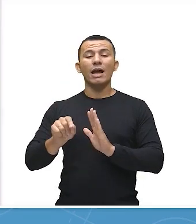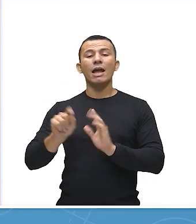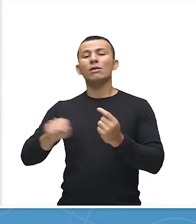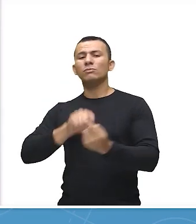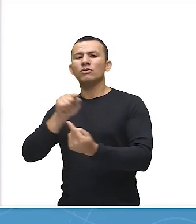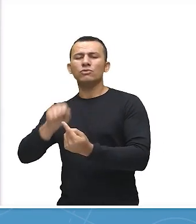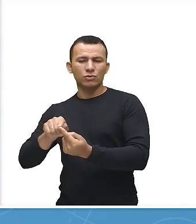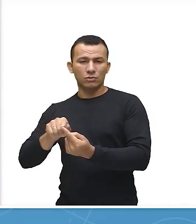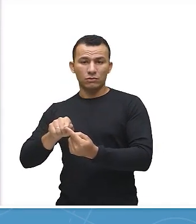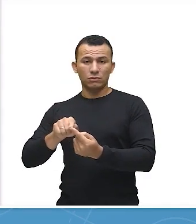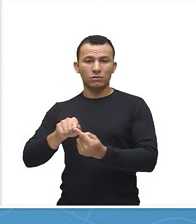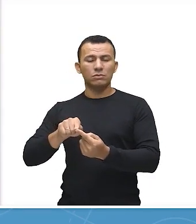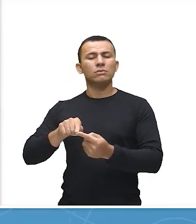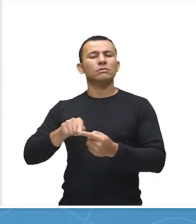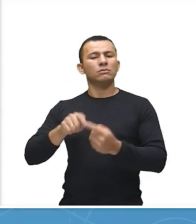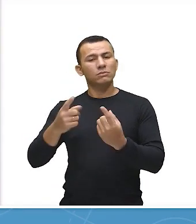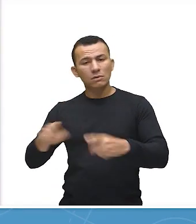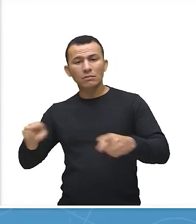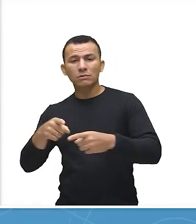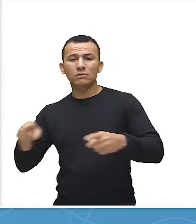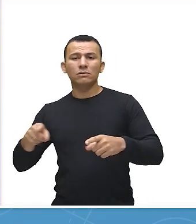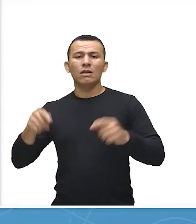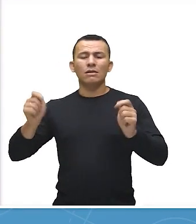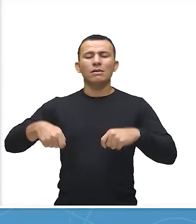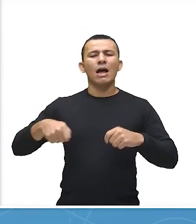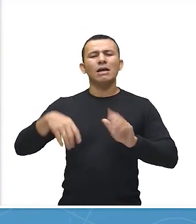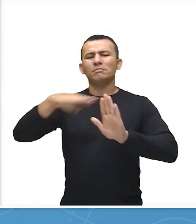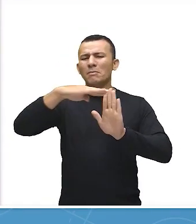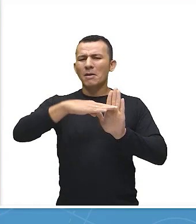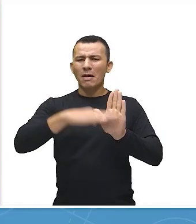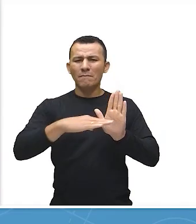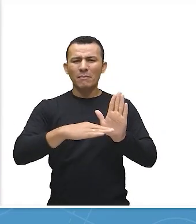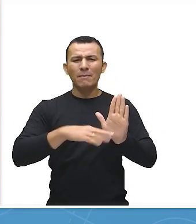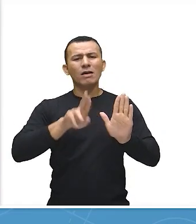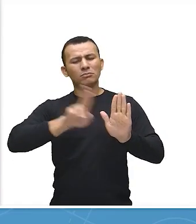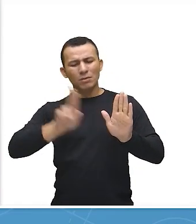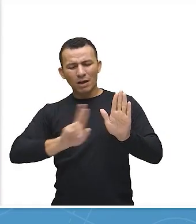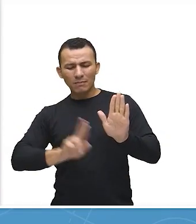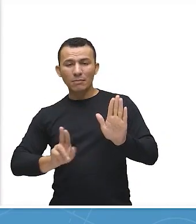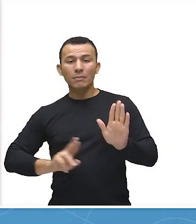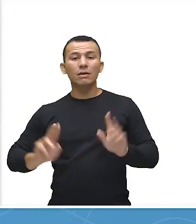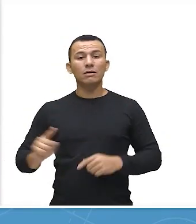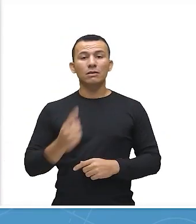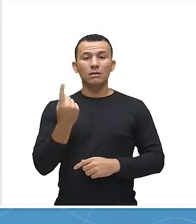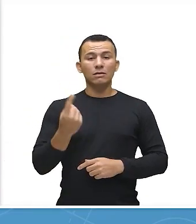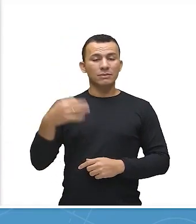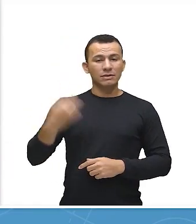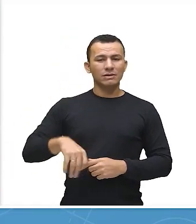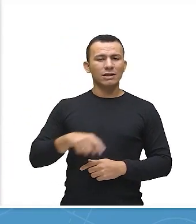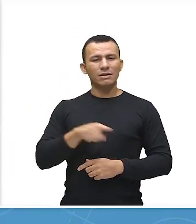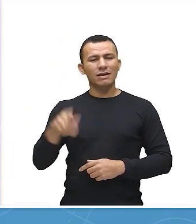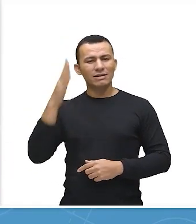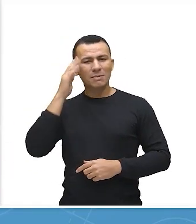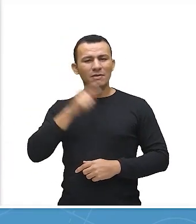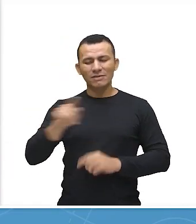alguns aspectos, como gênero, função e utilidade. Quanto à função,